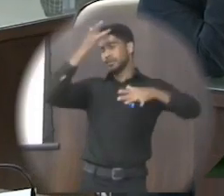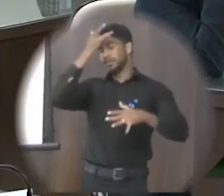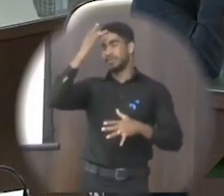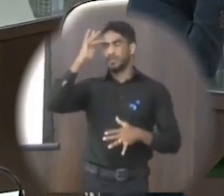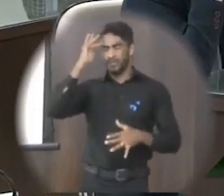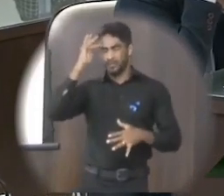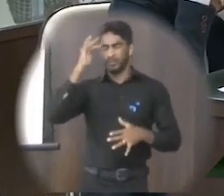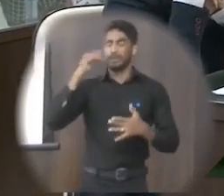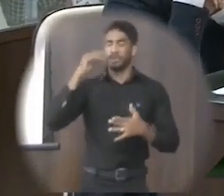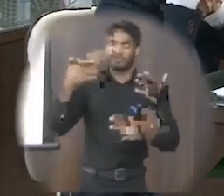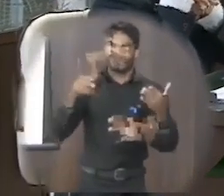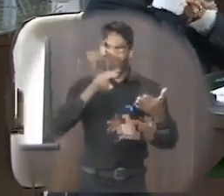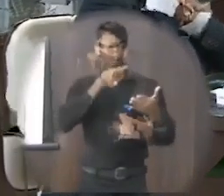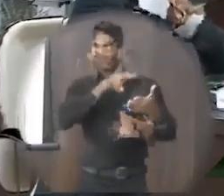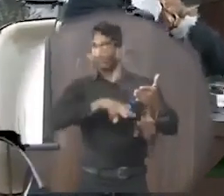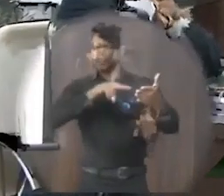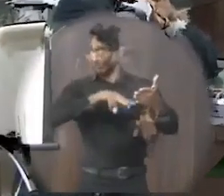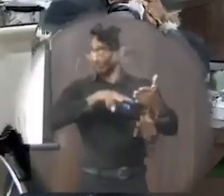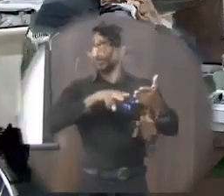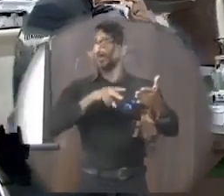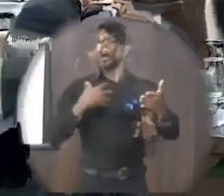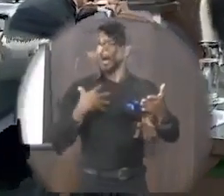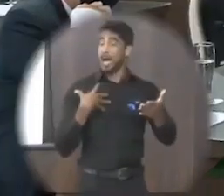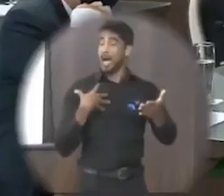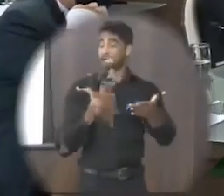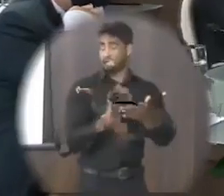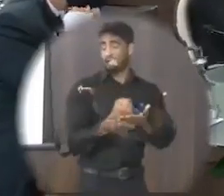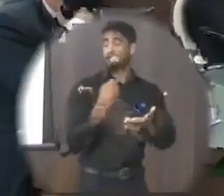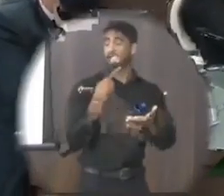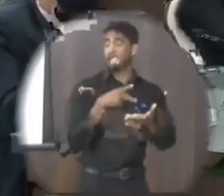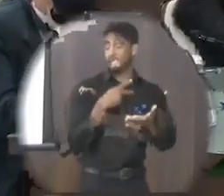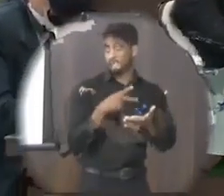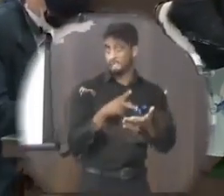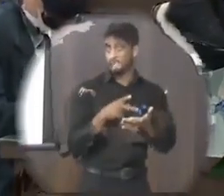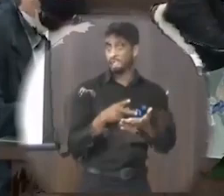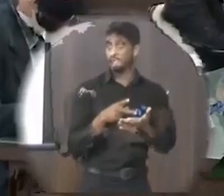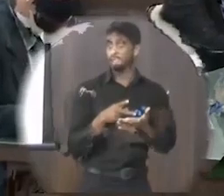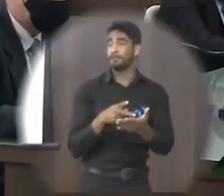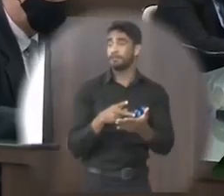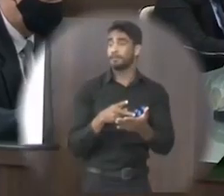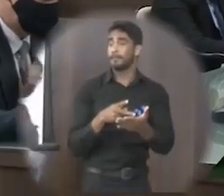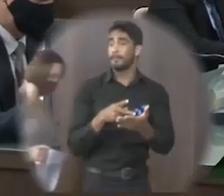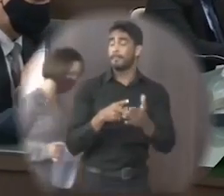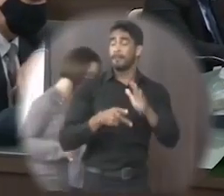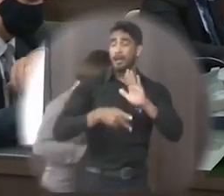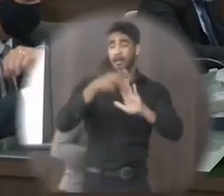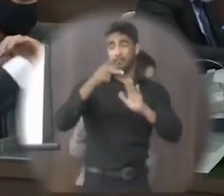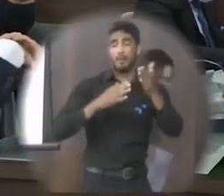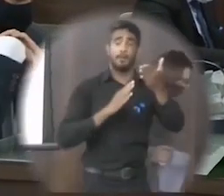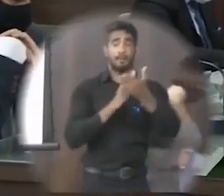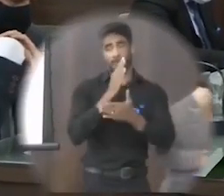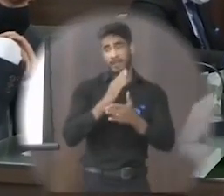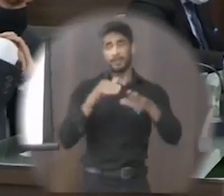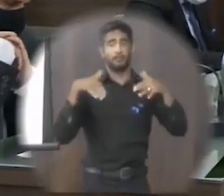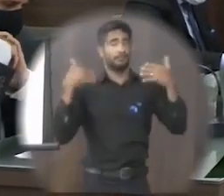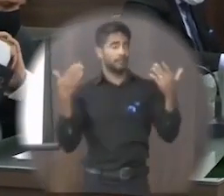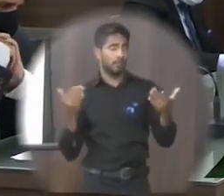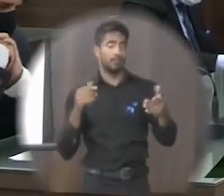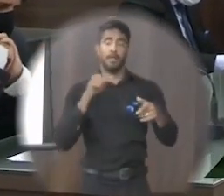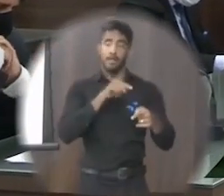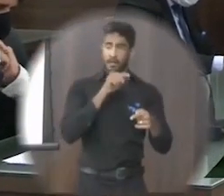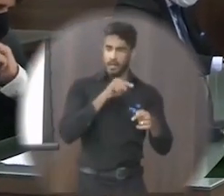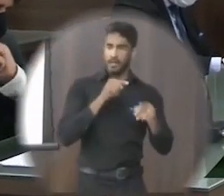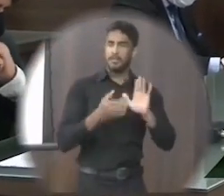Legislação, Justiça e Redação, que concluiu pela legalidade da matéria, essa comissão se coloca favorável à sua aprovação. Conclusão: em